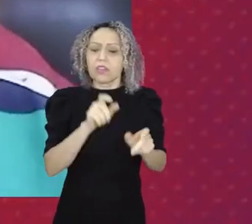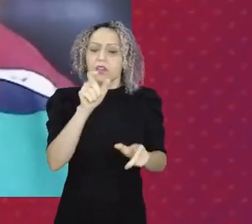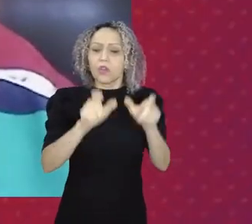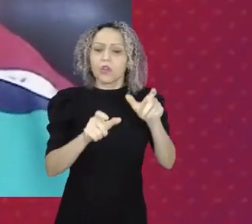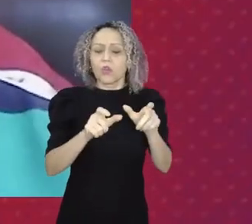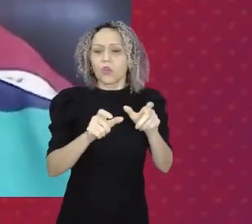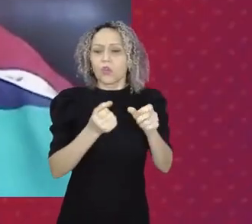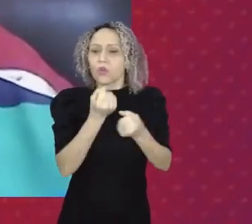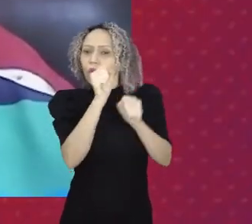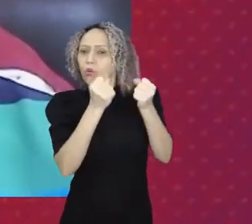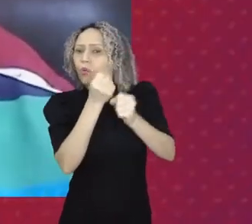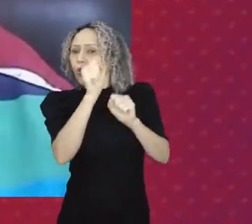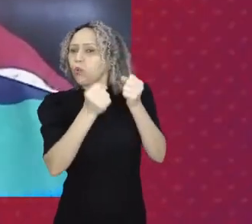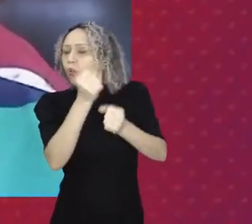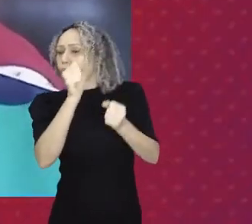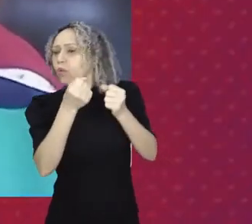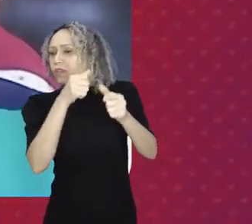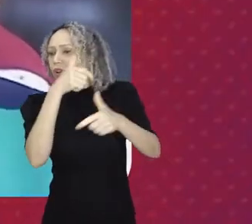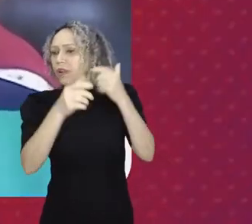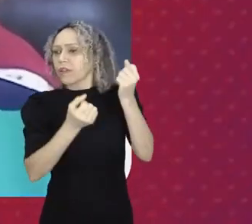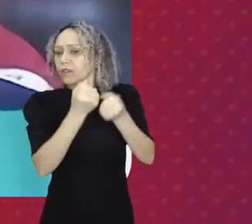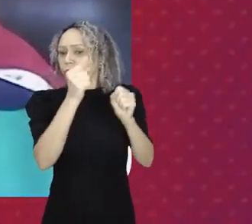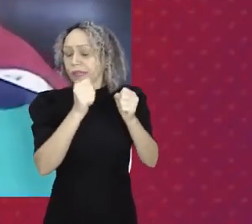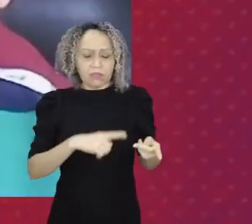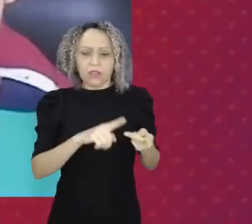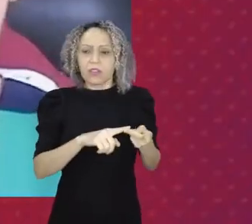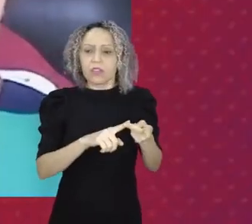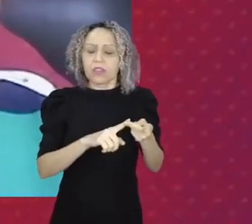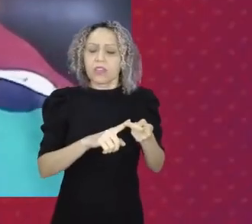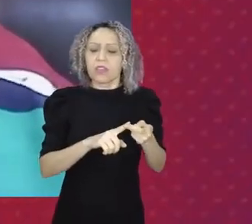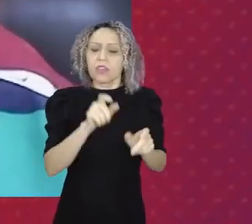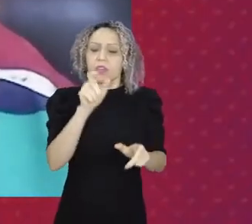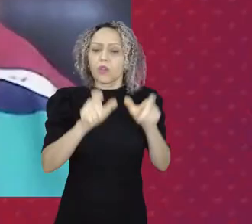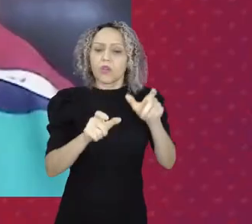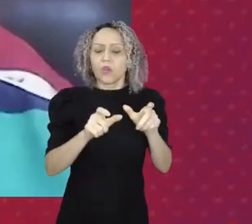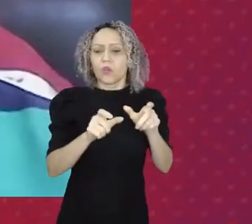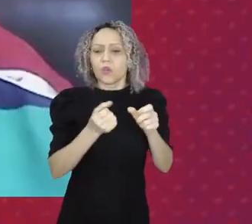fortalecer a irmos ao Palácio do Planalto,